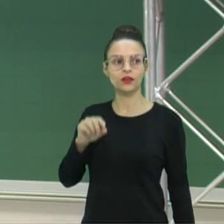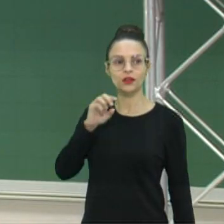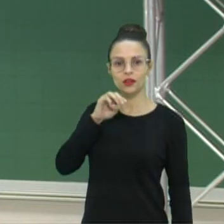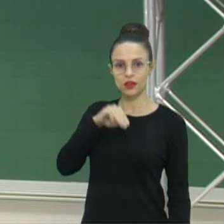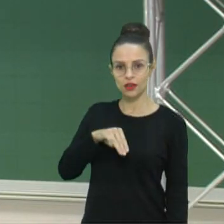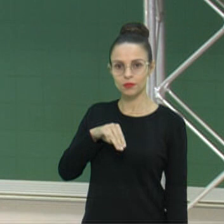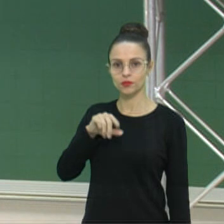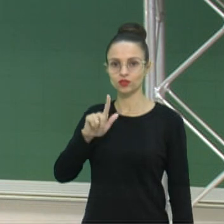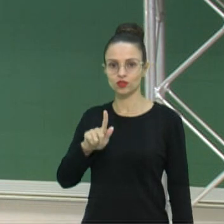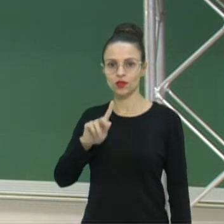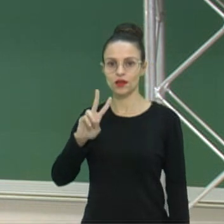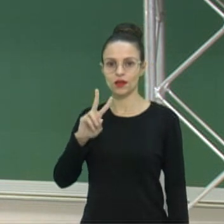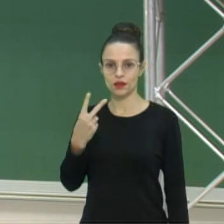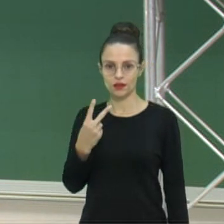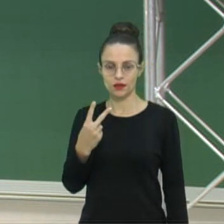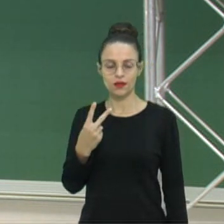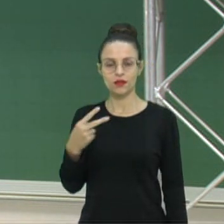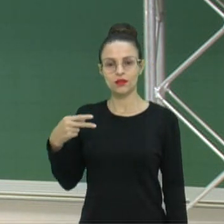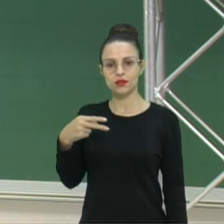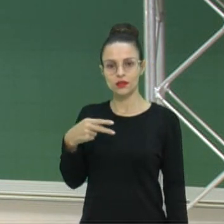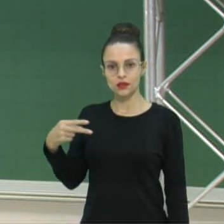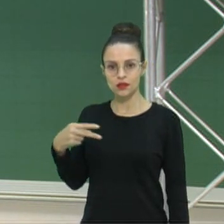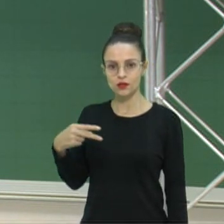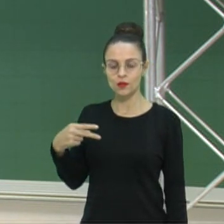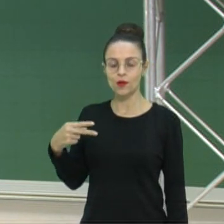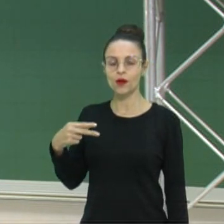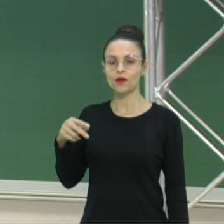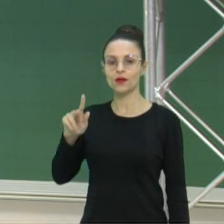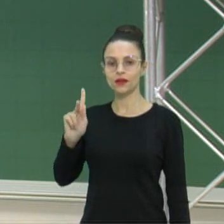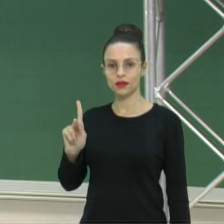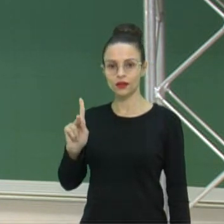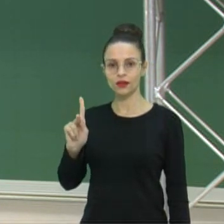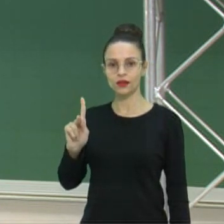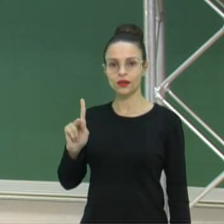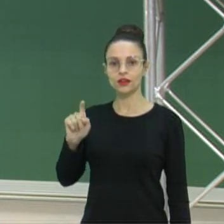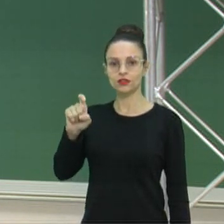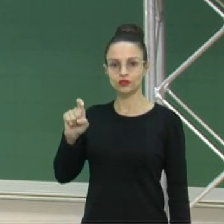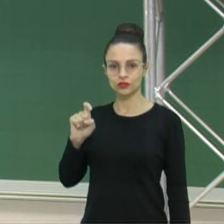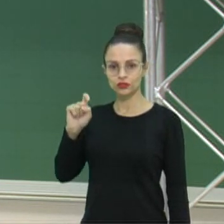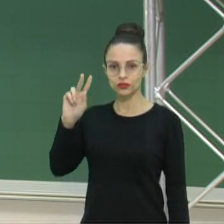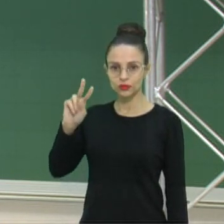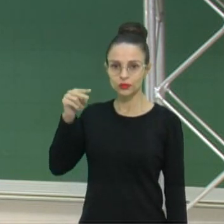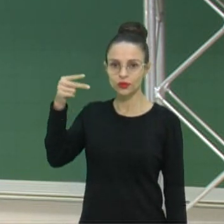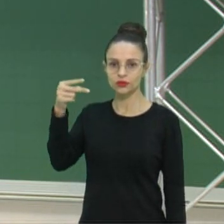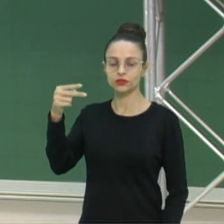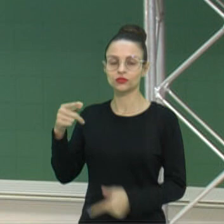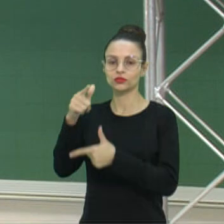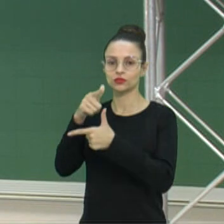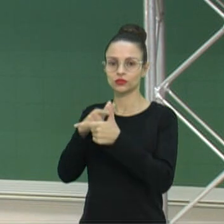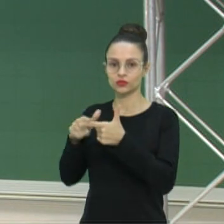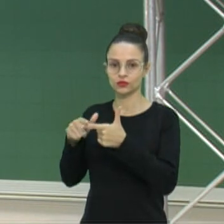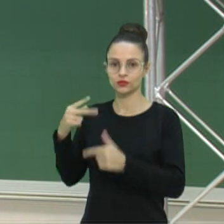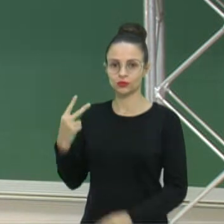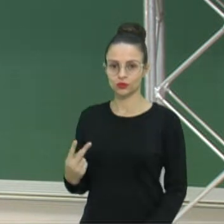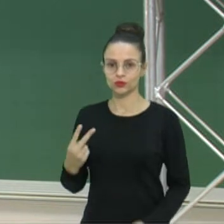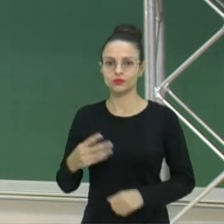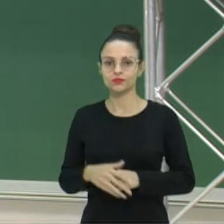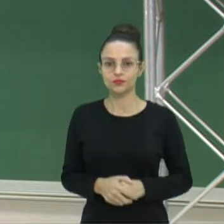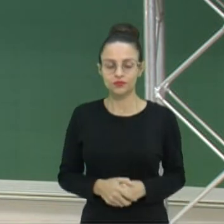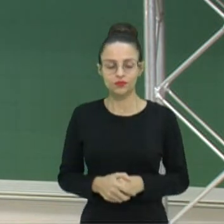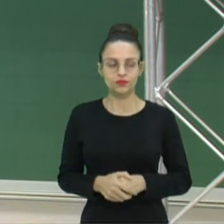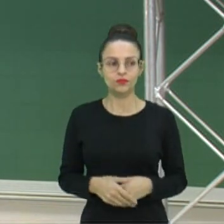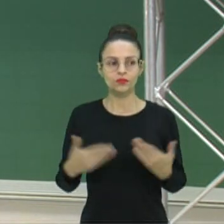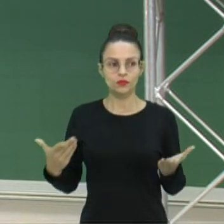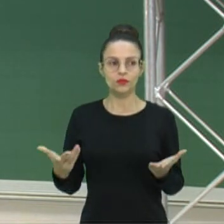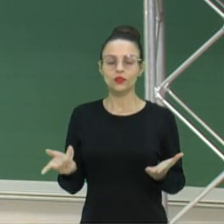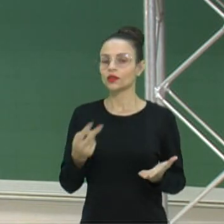mgh é igual a kx quadrado por 2.